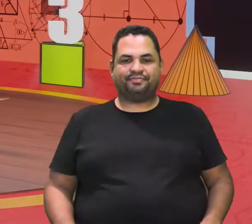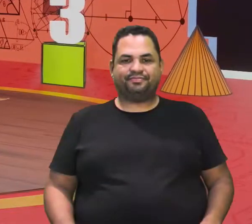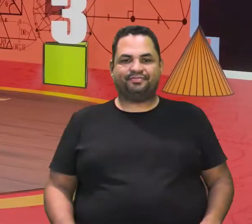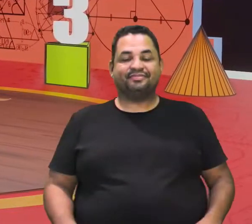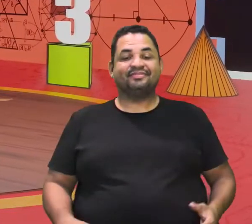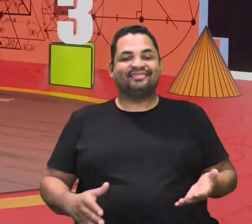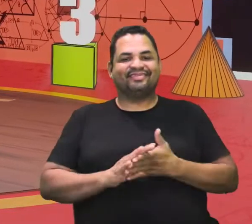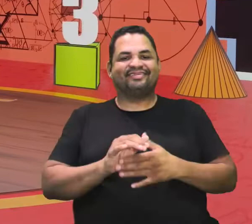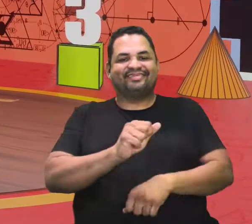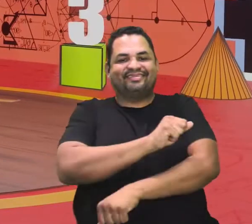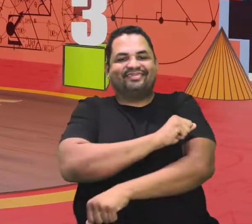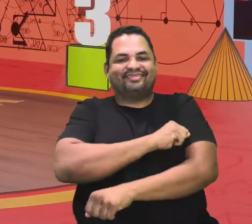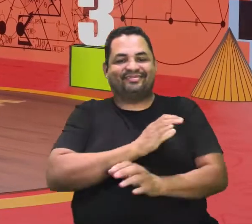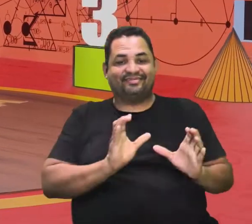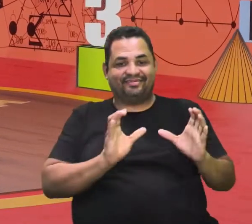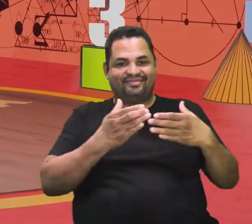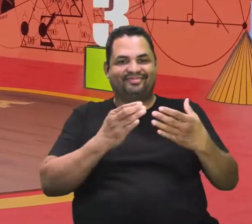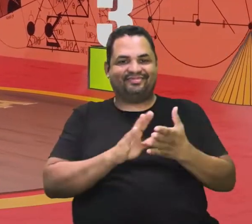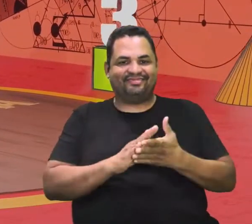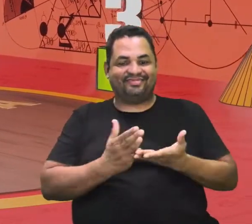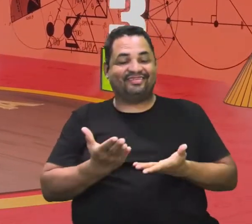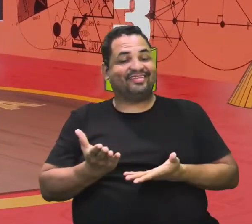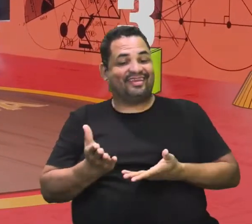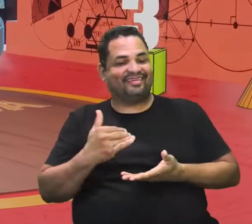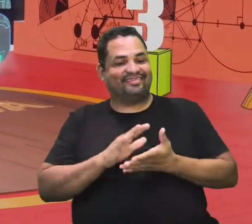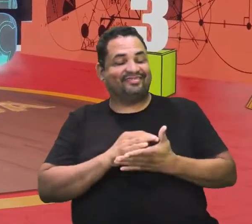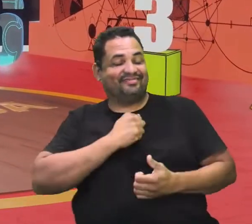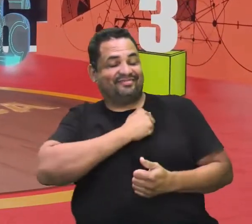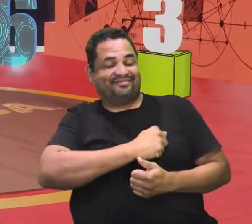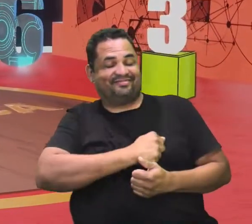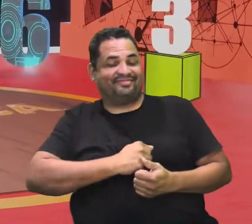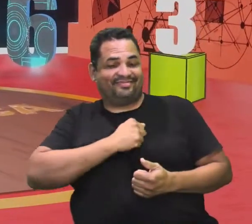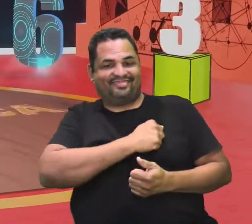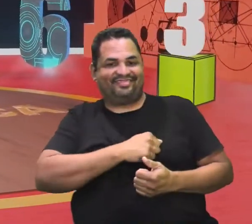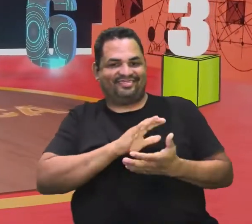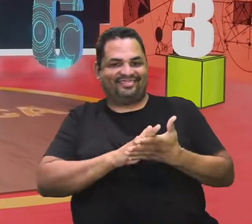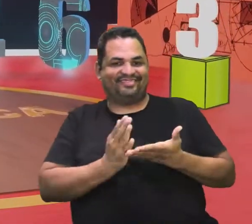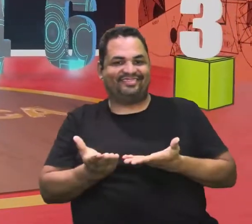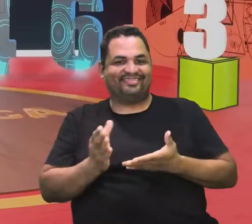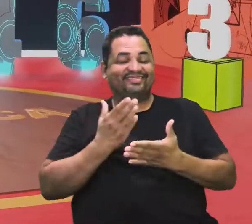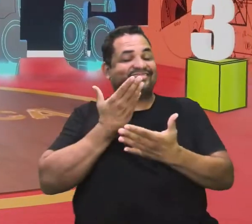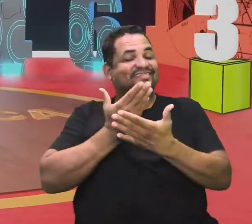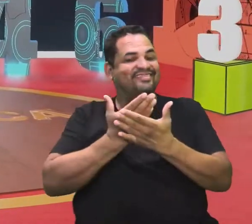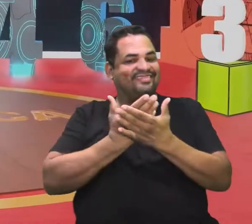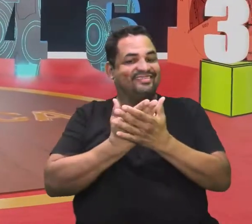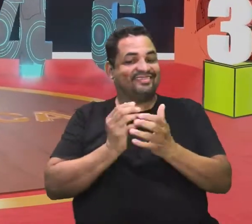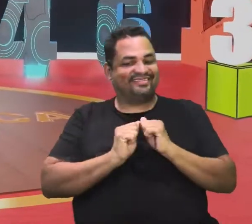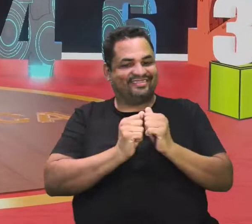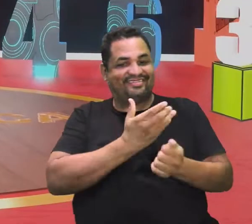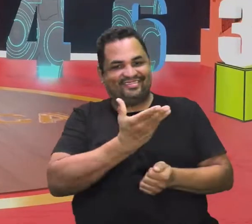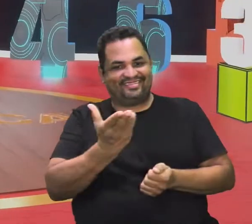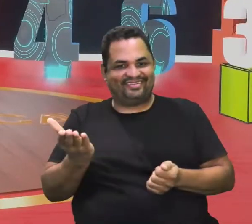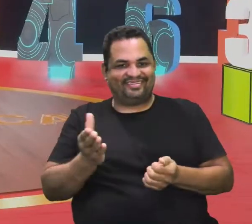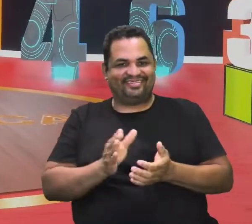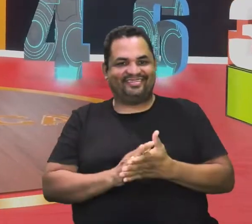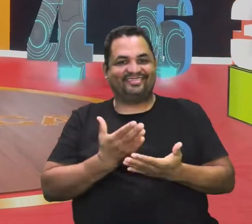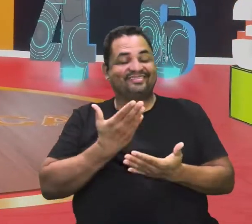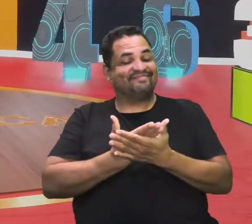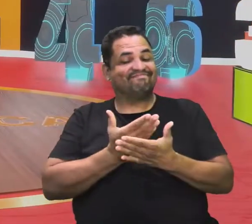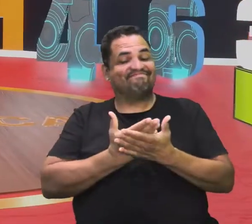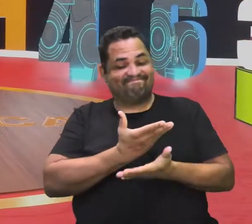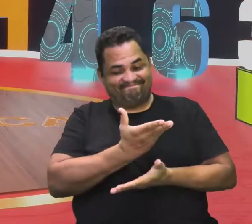E aí, galera do grupo, tô com saudade daquela estudadinha com você,